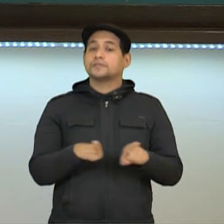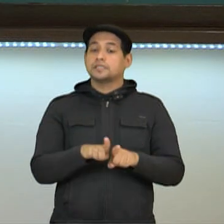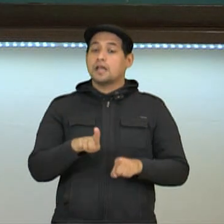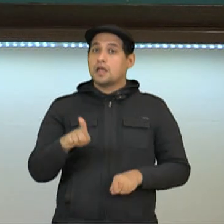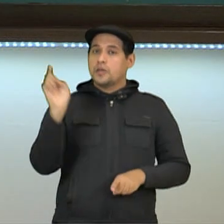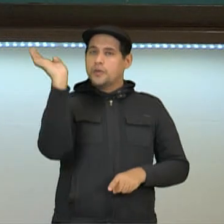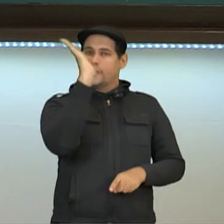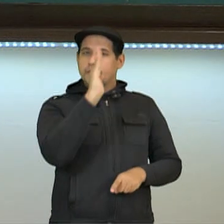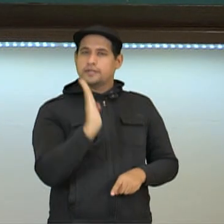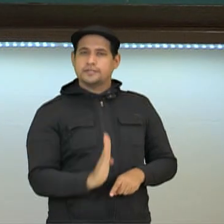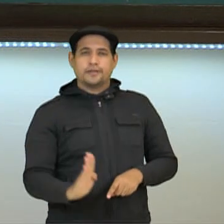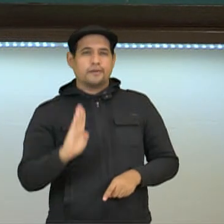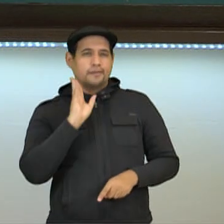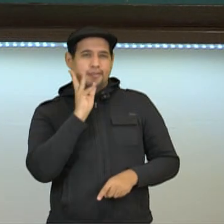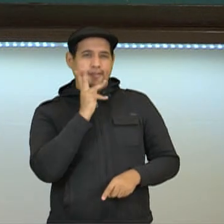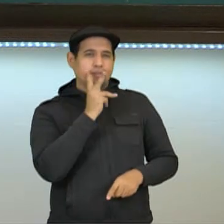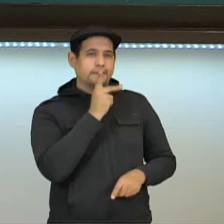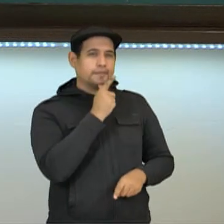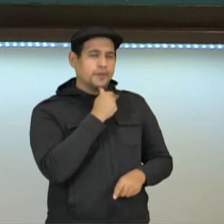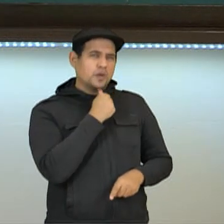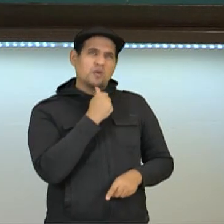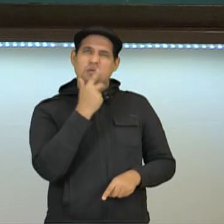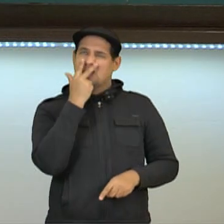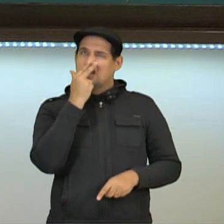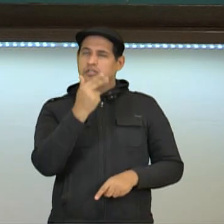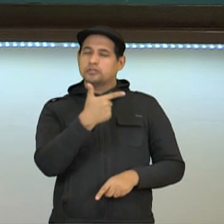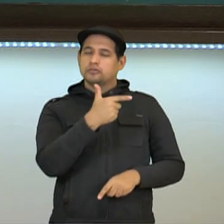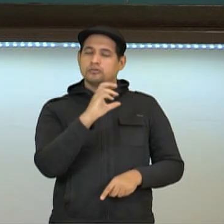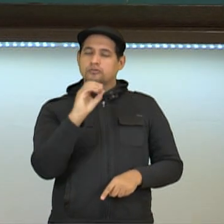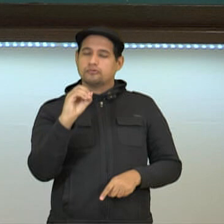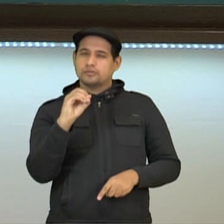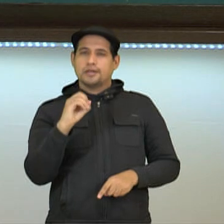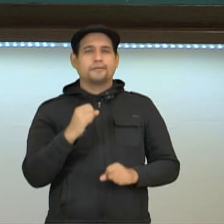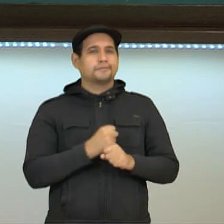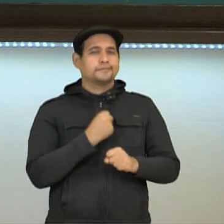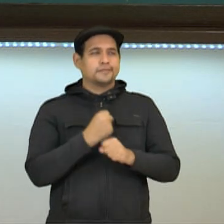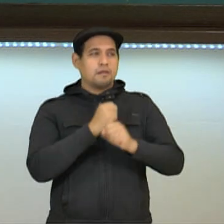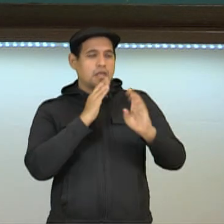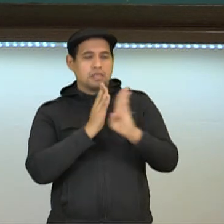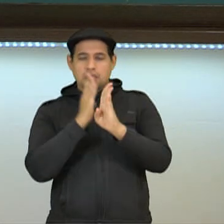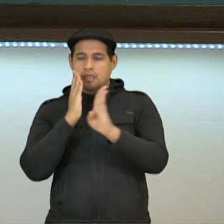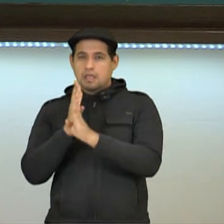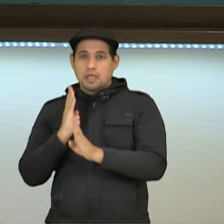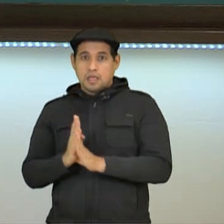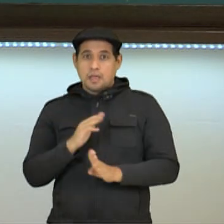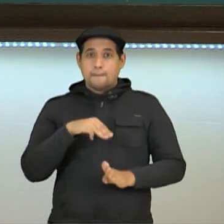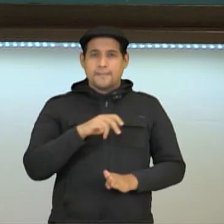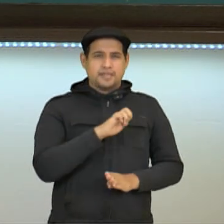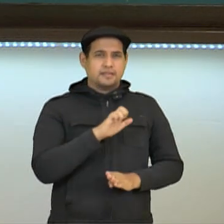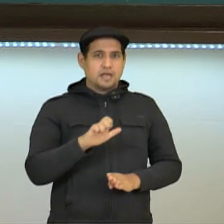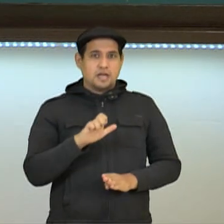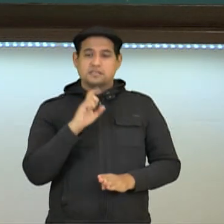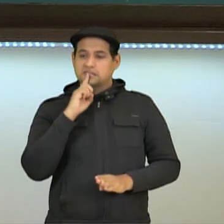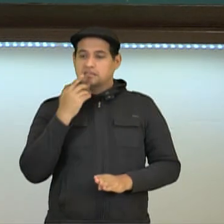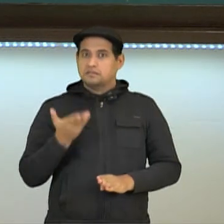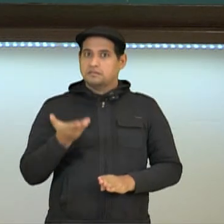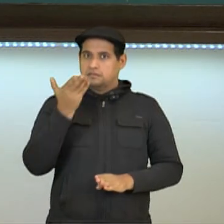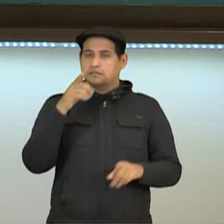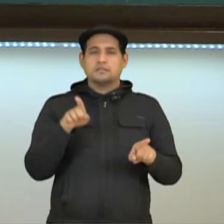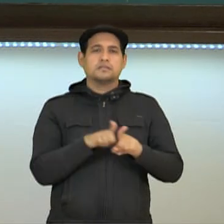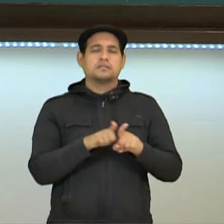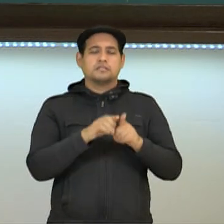no Brasil demorou um pouco mais, levou praticamente 200 anos para se descobrir os metais preciosos. Então veja,